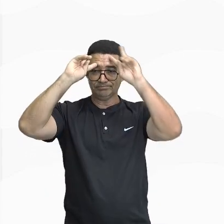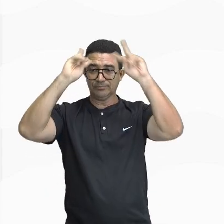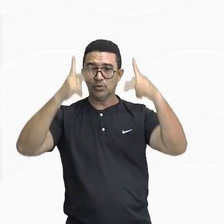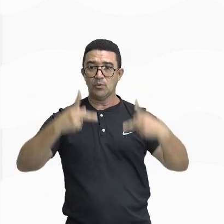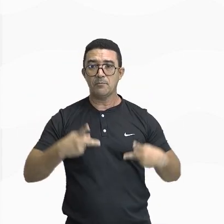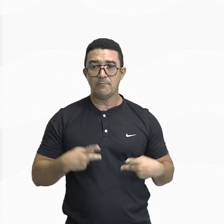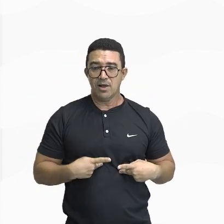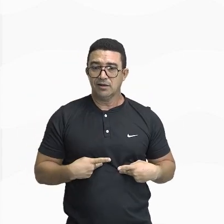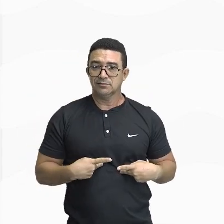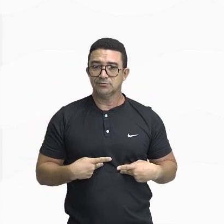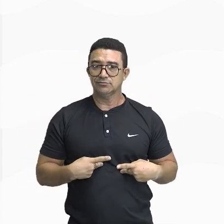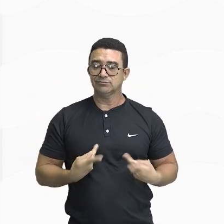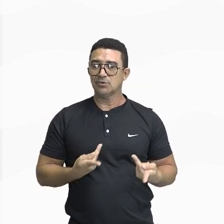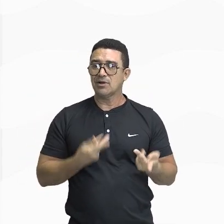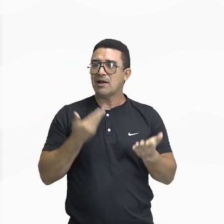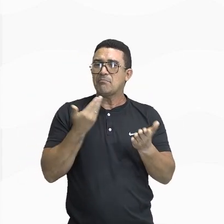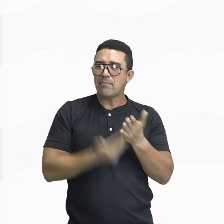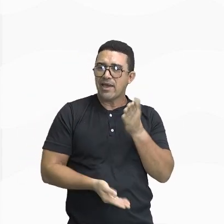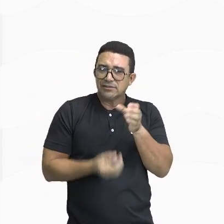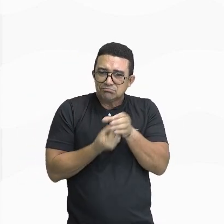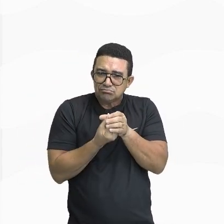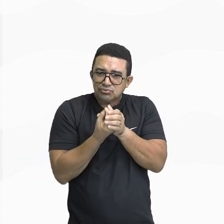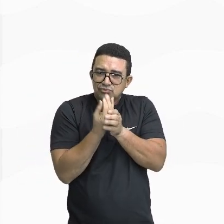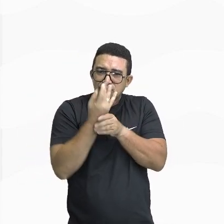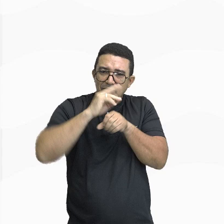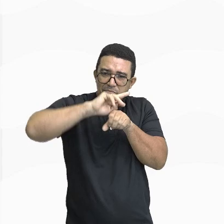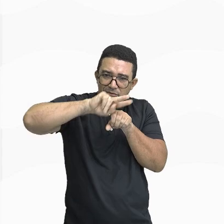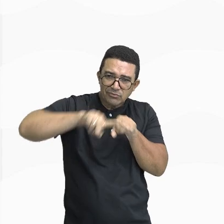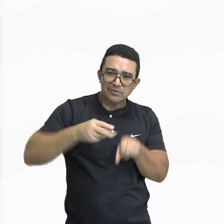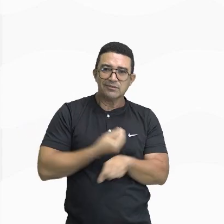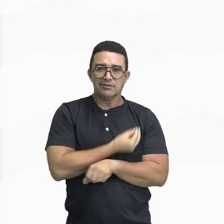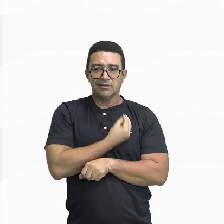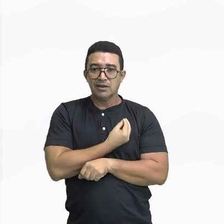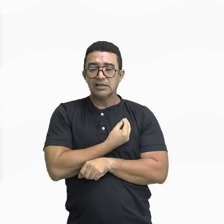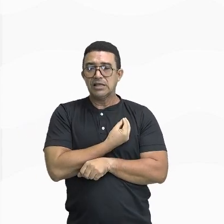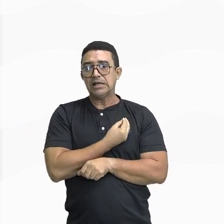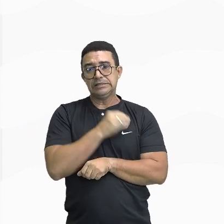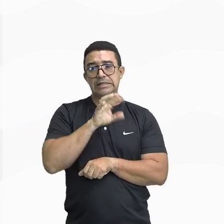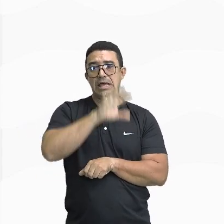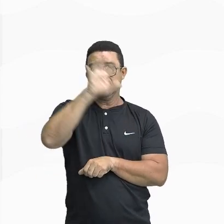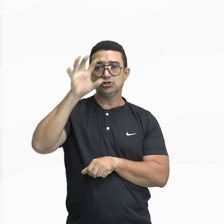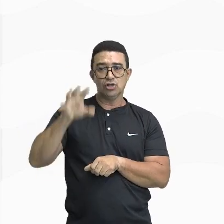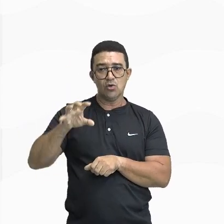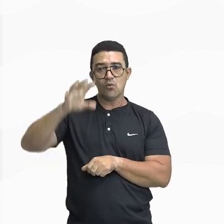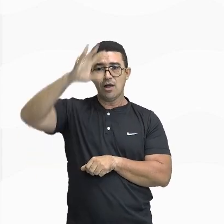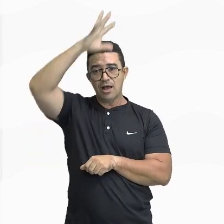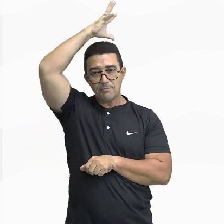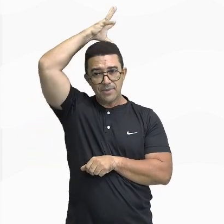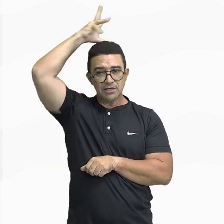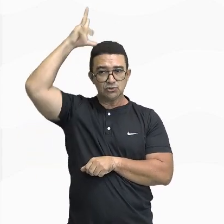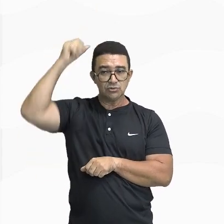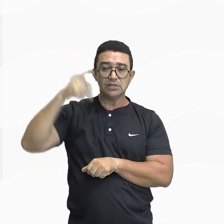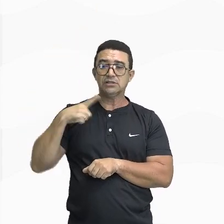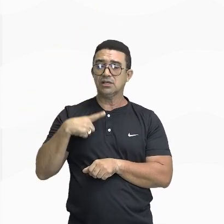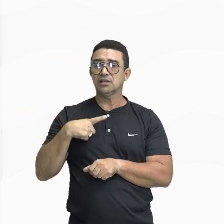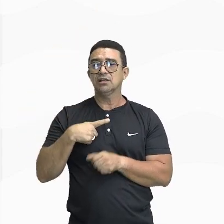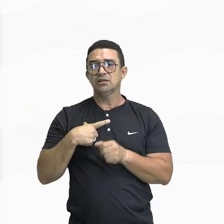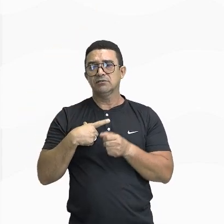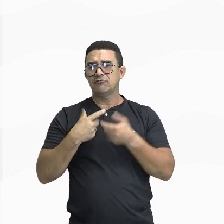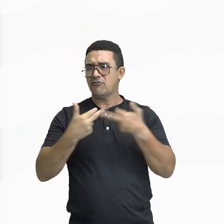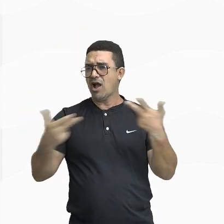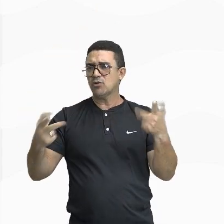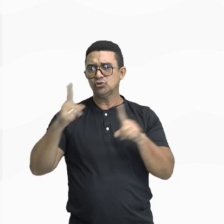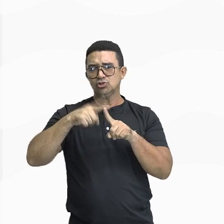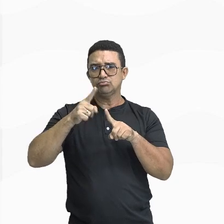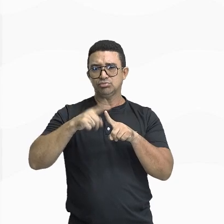humano, com essa perda de biodiversidade. Na nossa região existem muitas espécies endêmicas que só existem aqui,